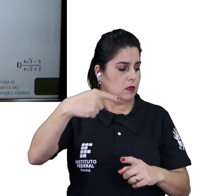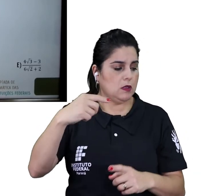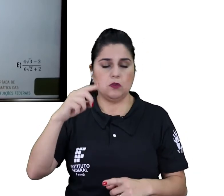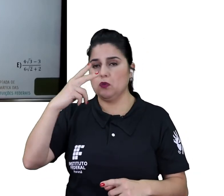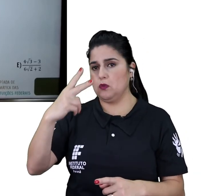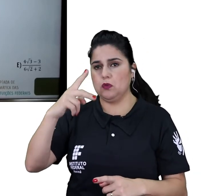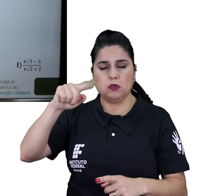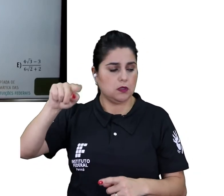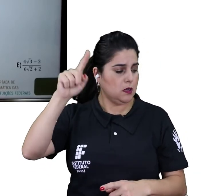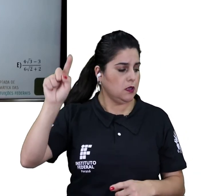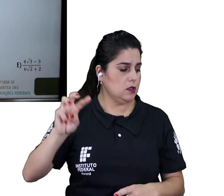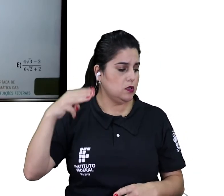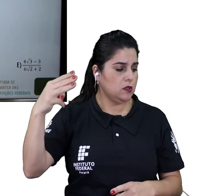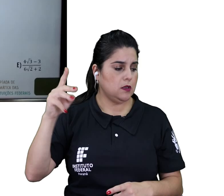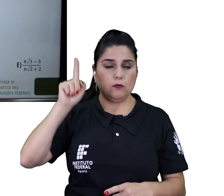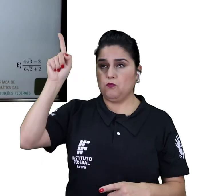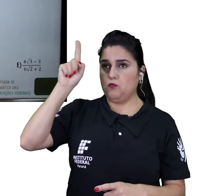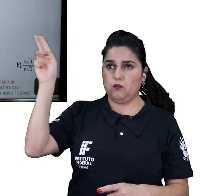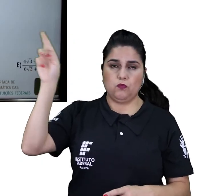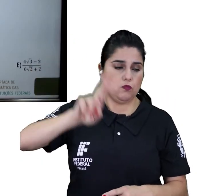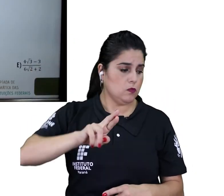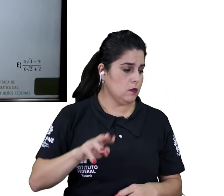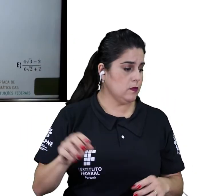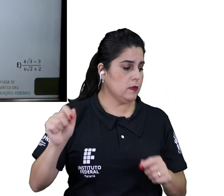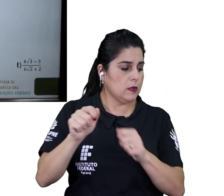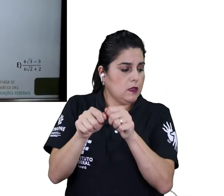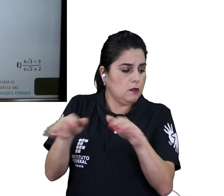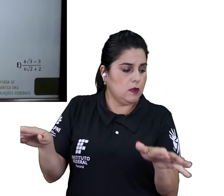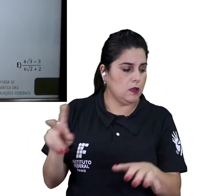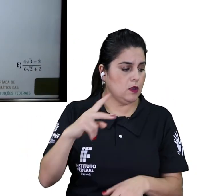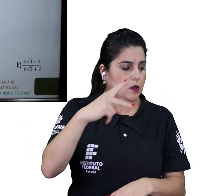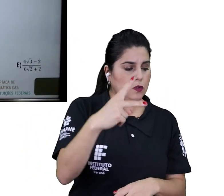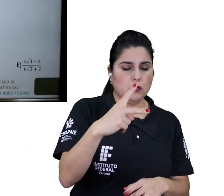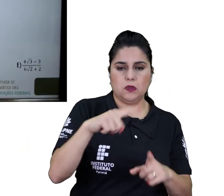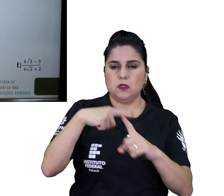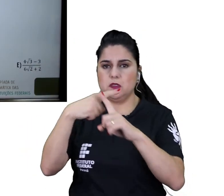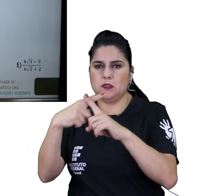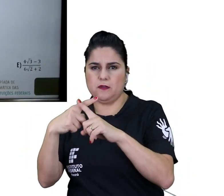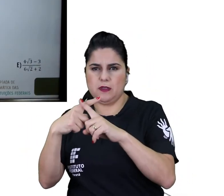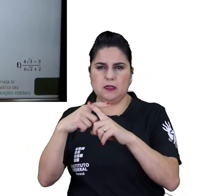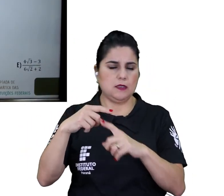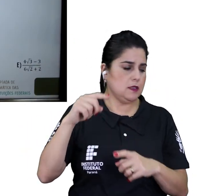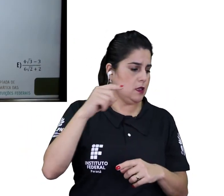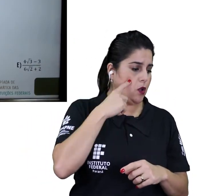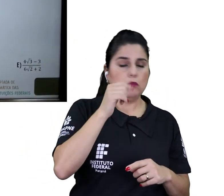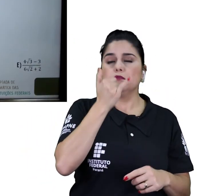3, 2 raiz de 3. A distributiva aqui dá 3 vezes